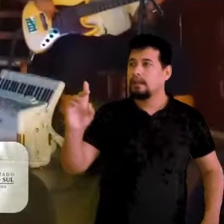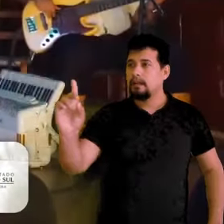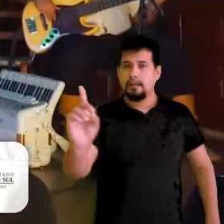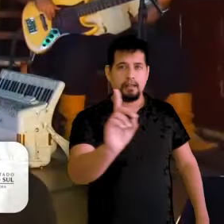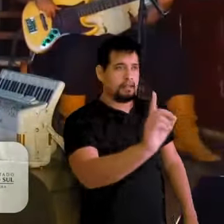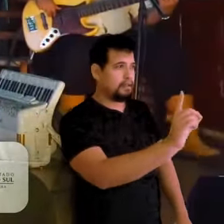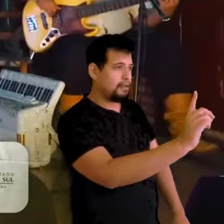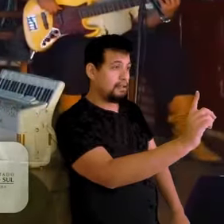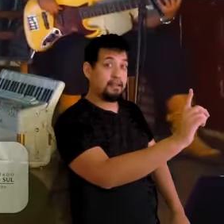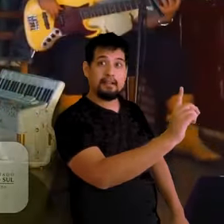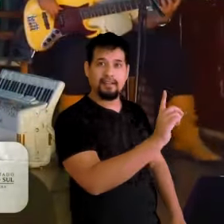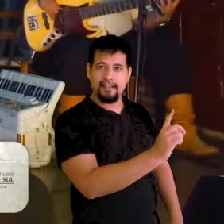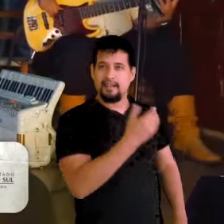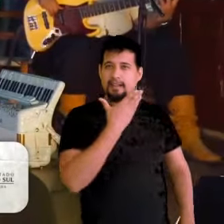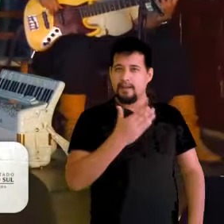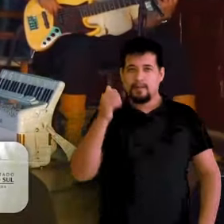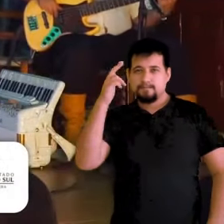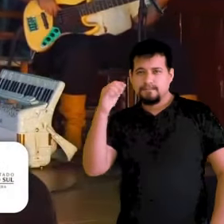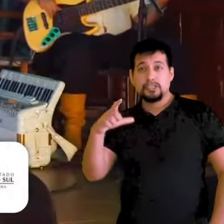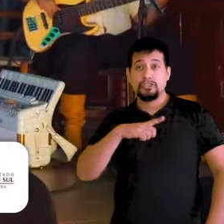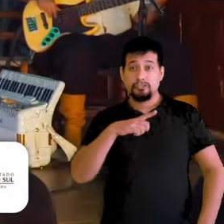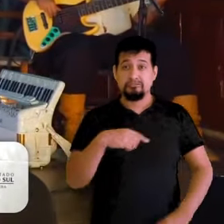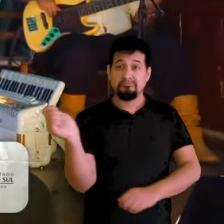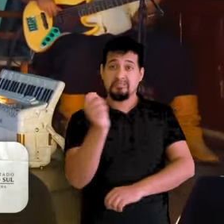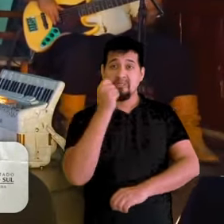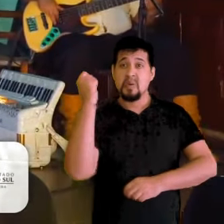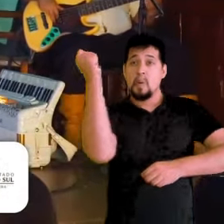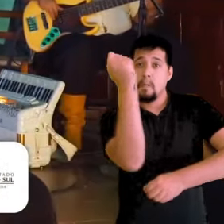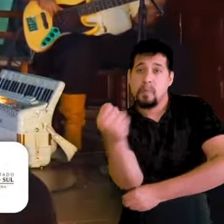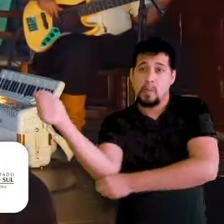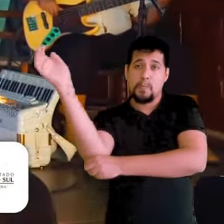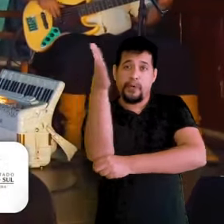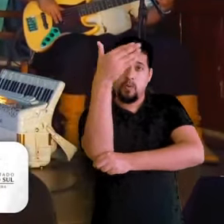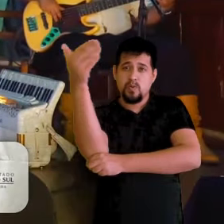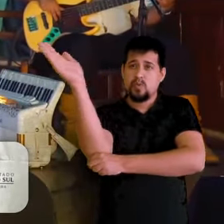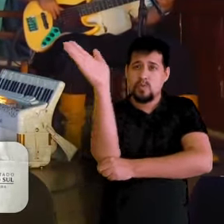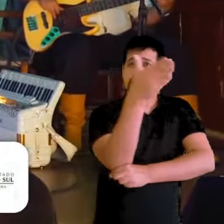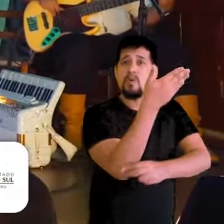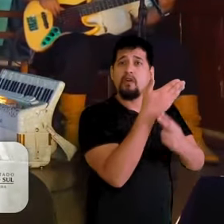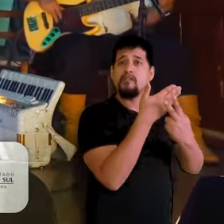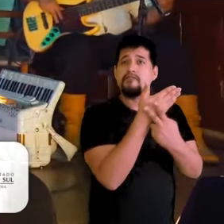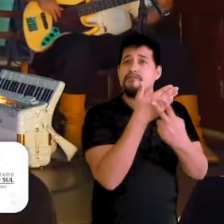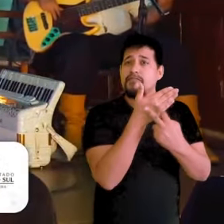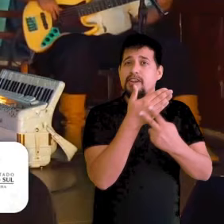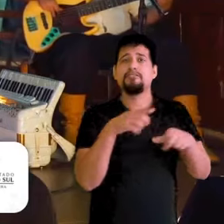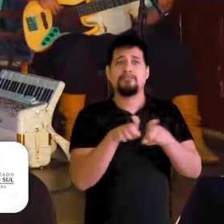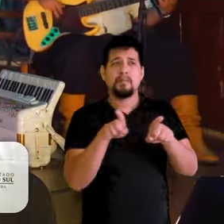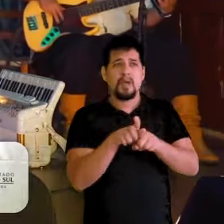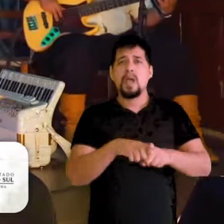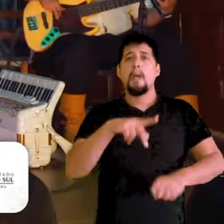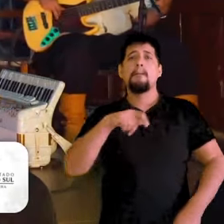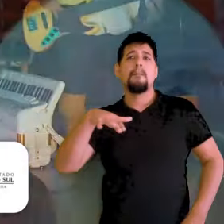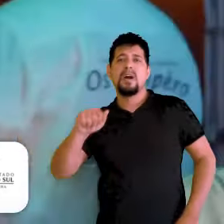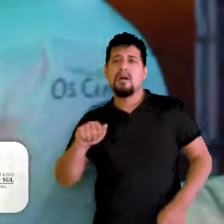Lá vem os cavaleiros, do Rio Grande uma bandeira, o brasão verde do Pampa,